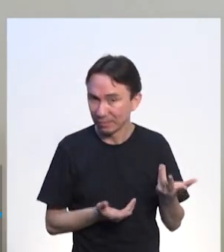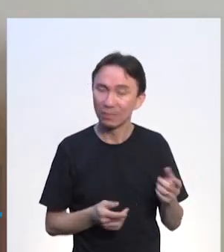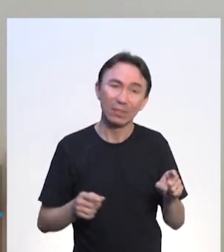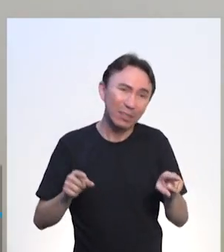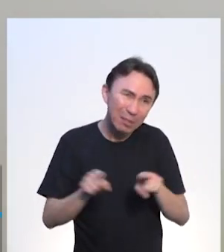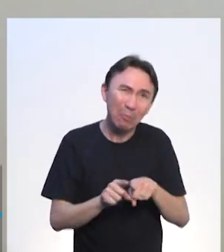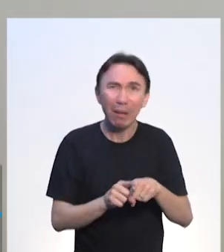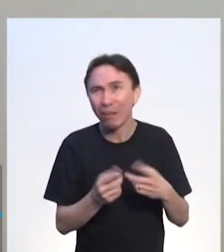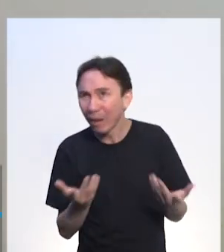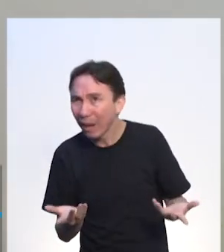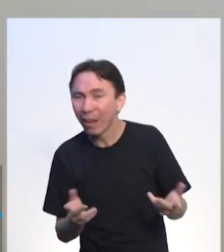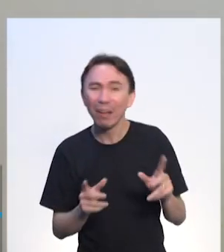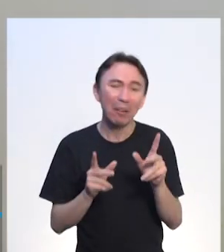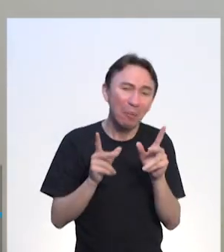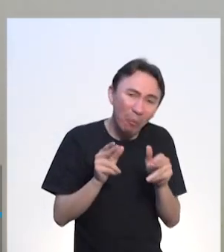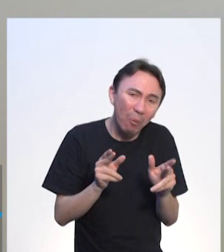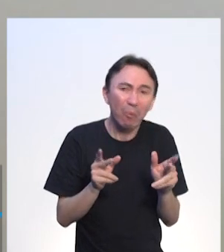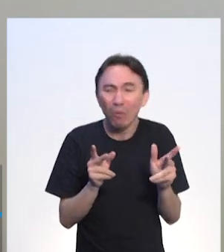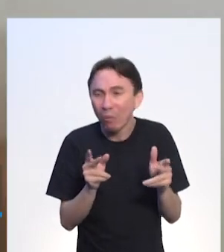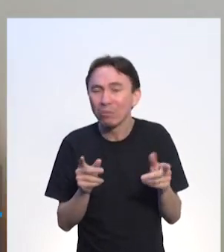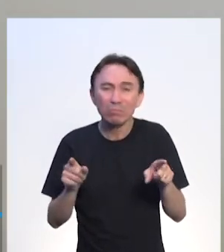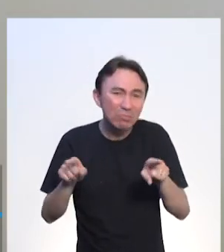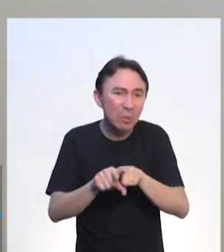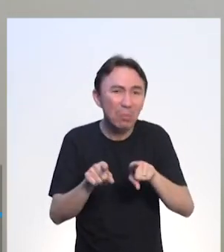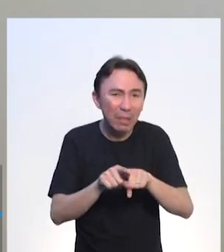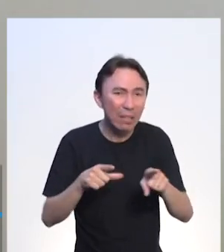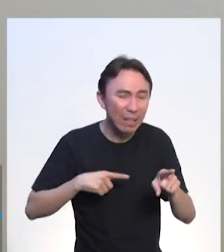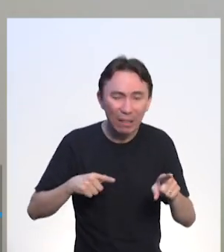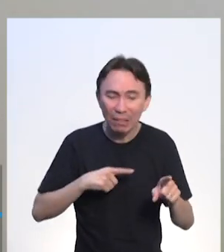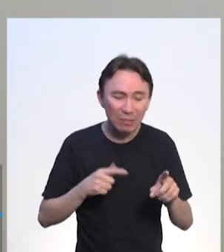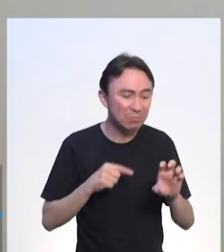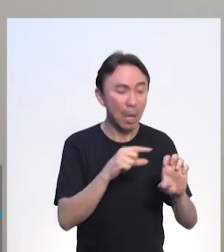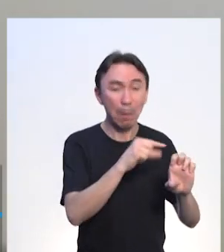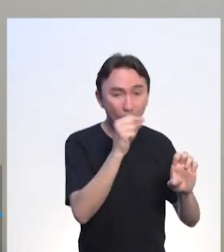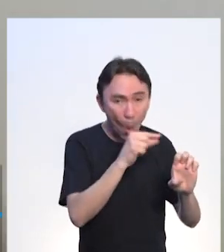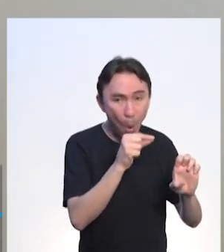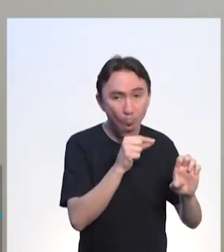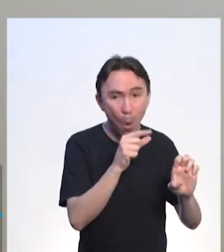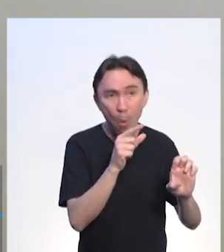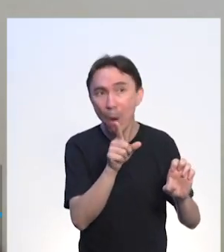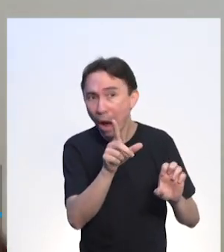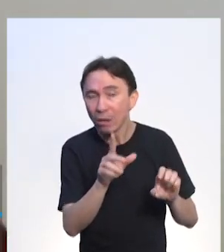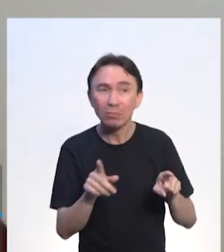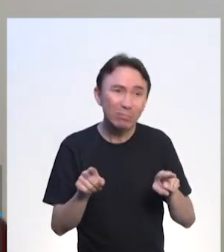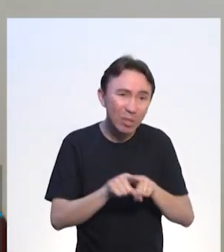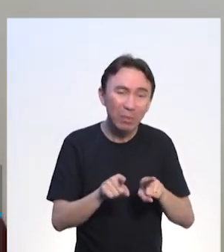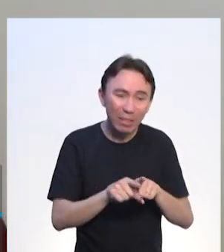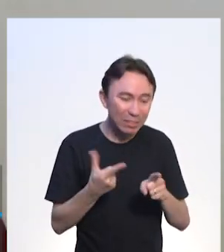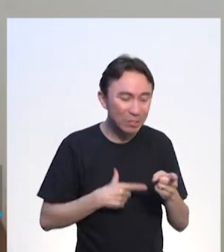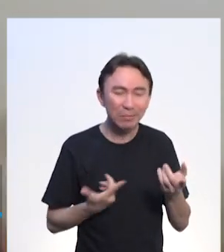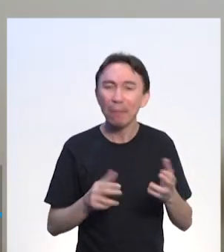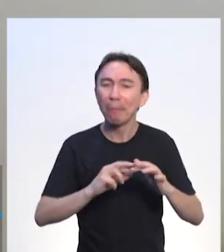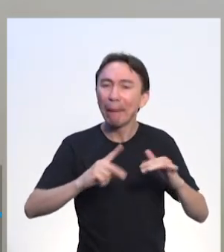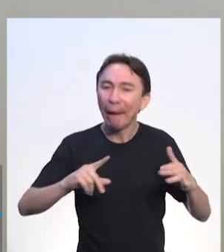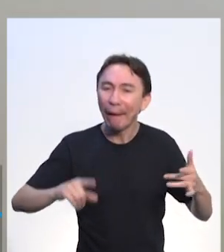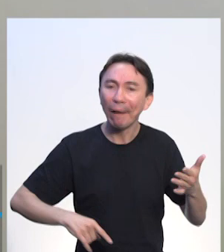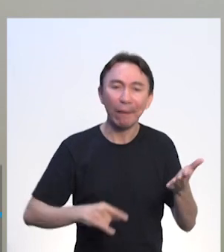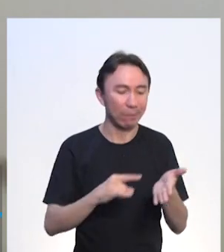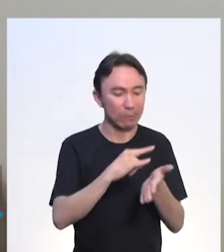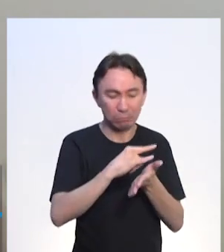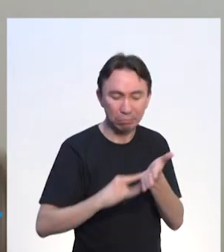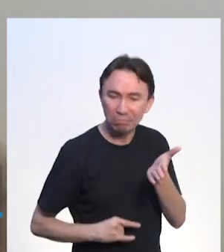também, mesmo sendo autônomo, mesmo sendo um empreendedor, né? Porque ele normalmente não